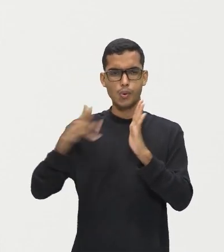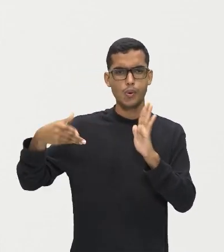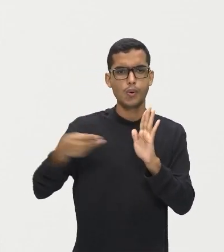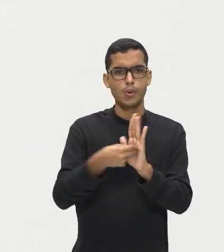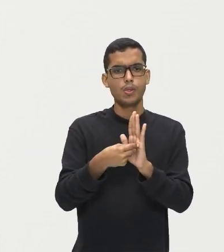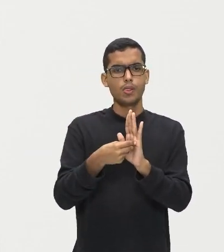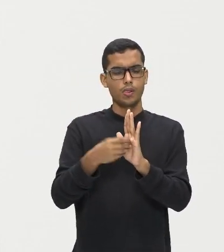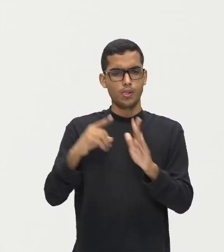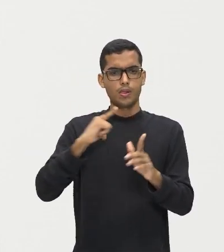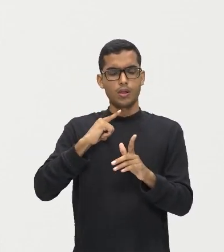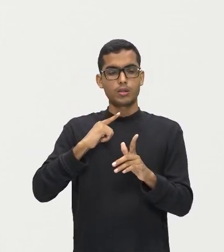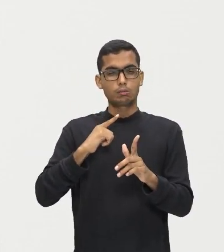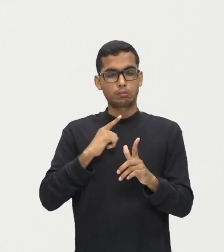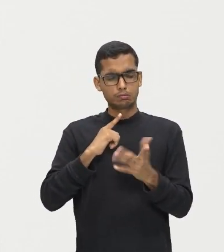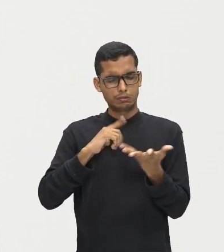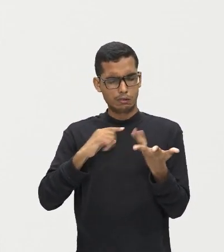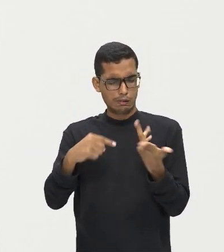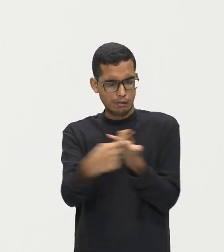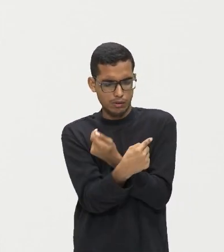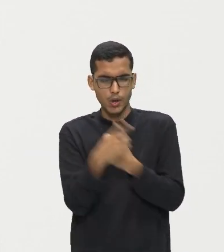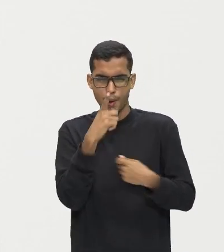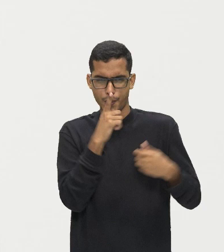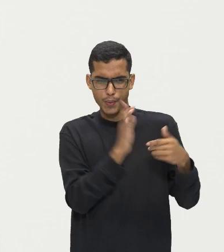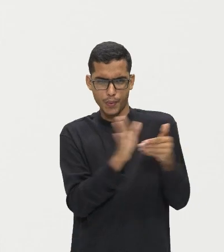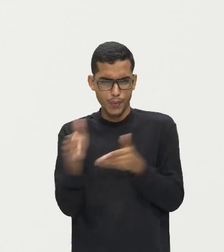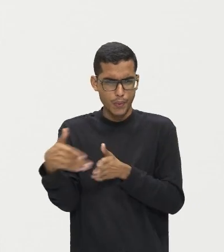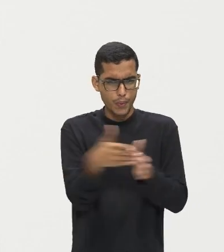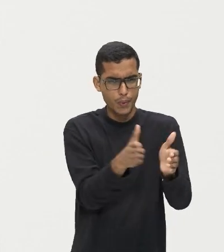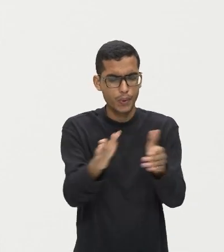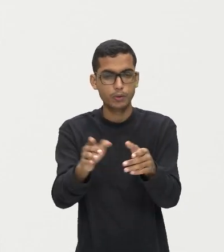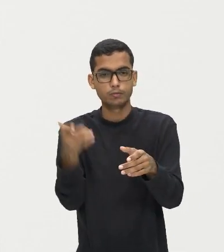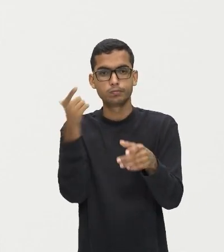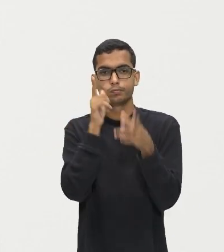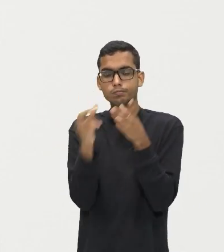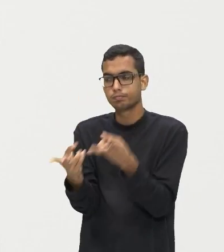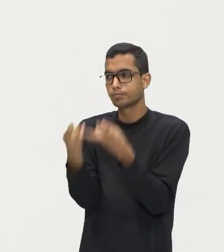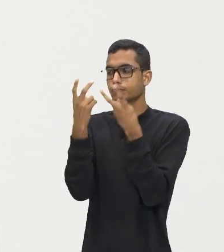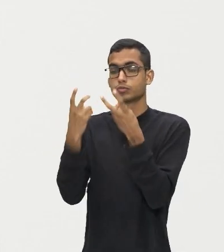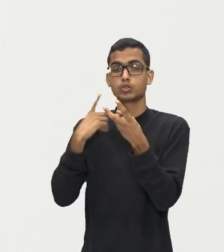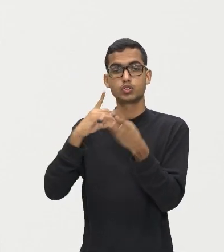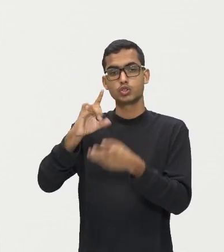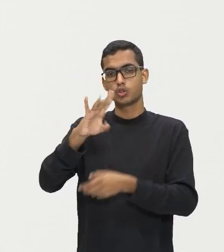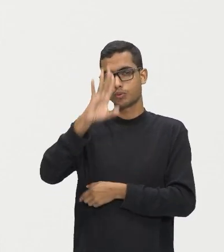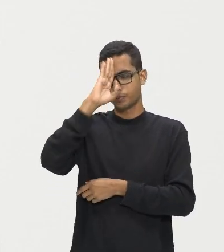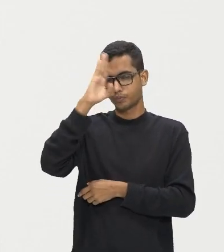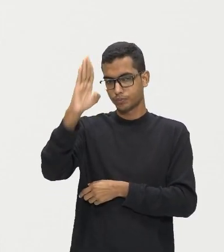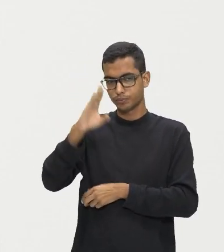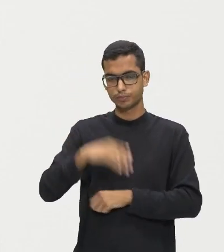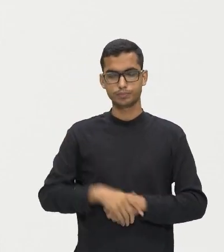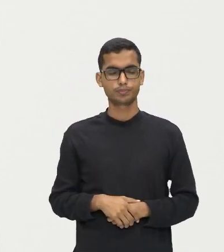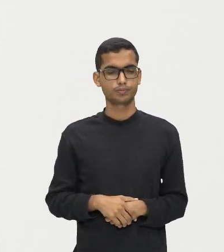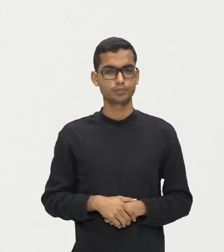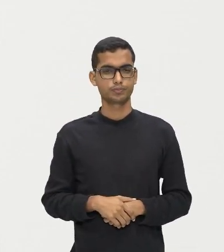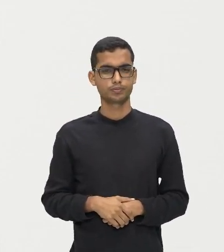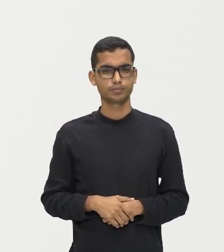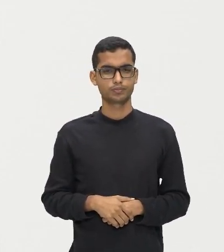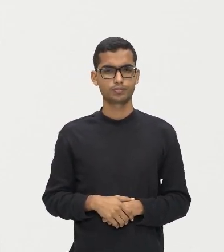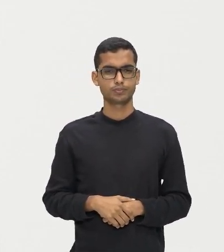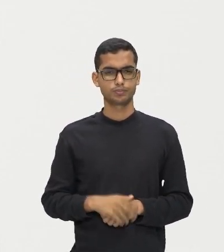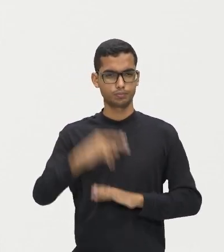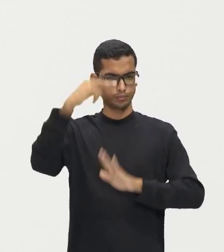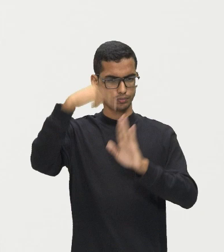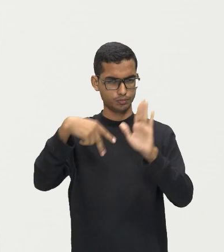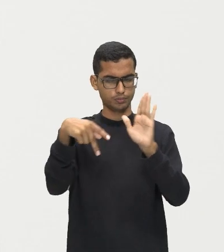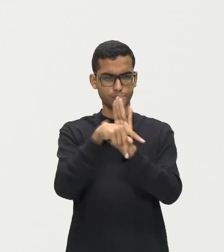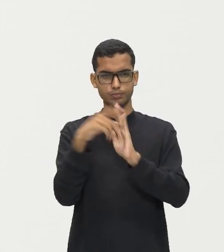é muito abundante em rios, e aí só foram identificados os principais. Então, só fazendo aí a nossa leitura da